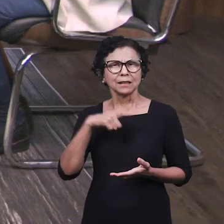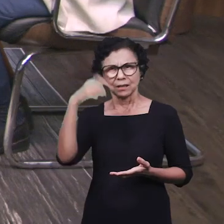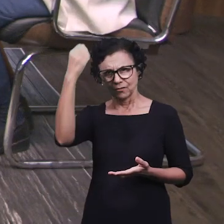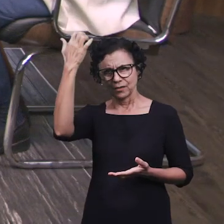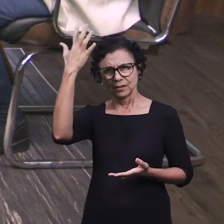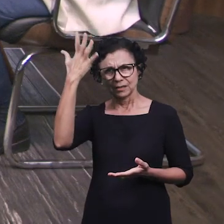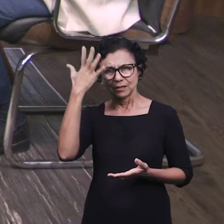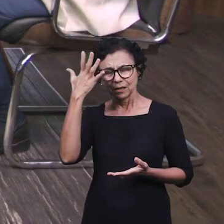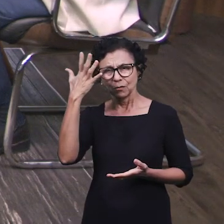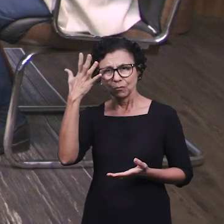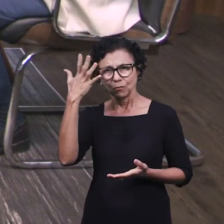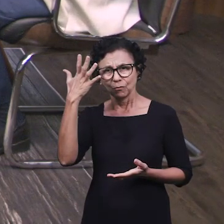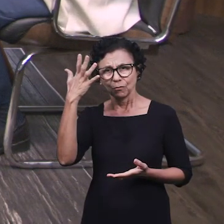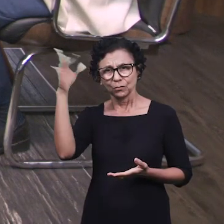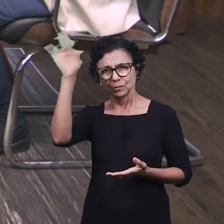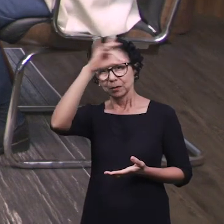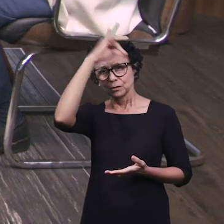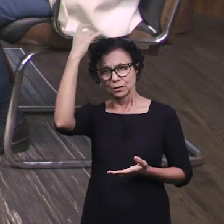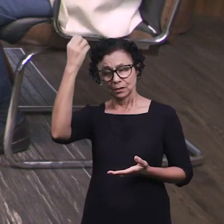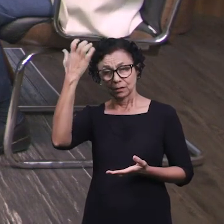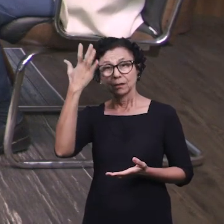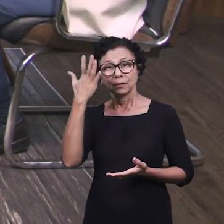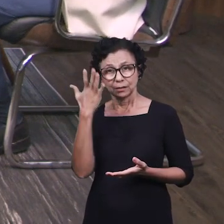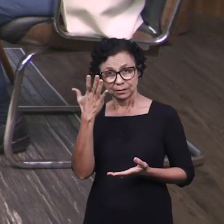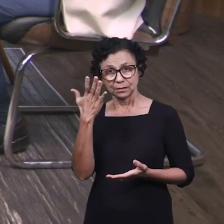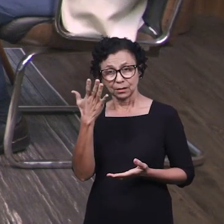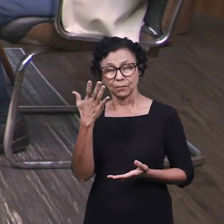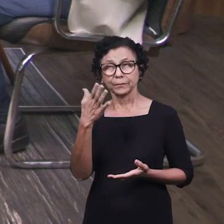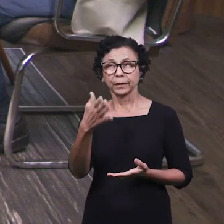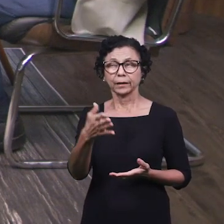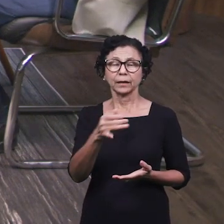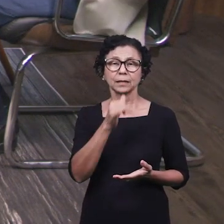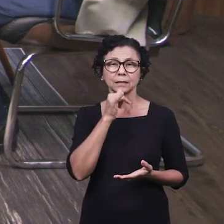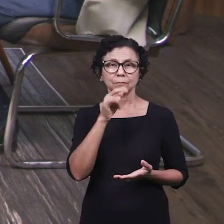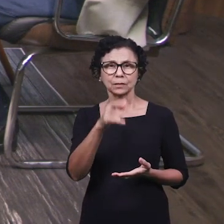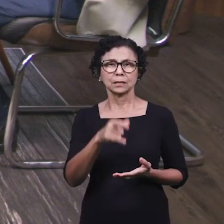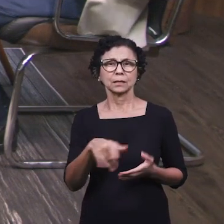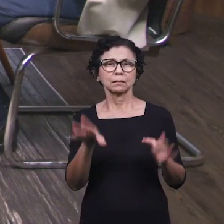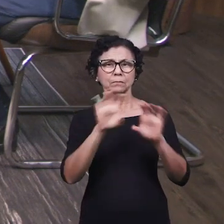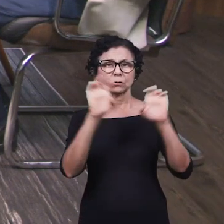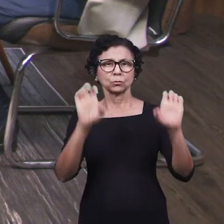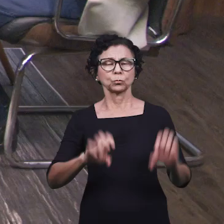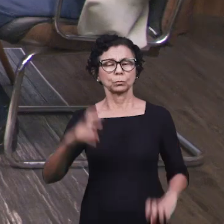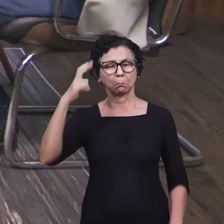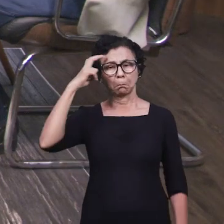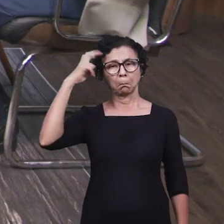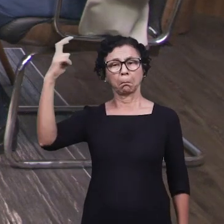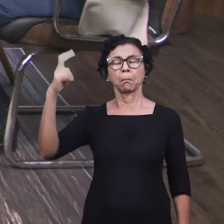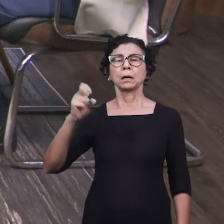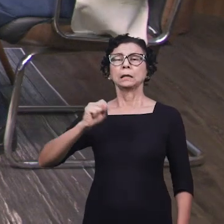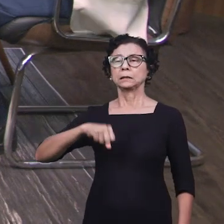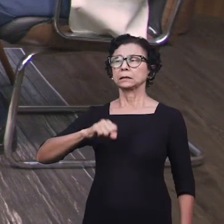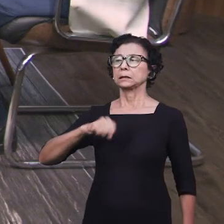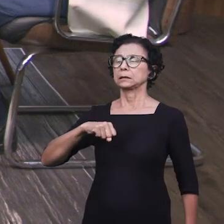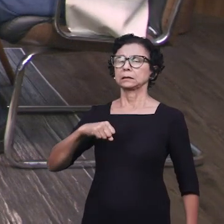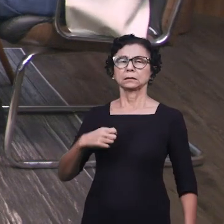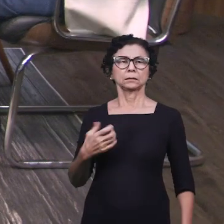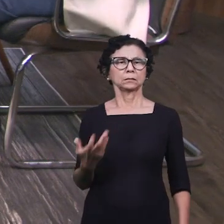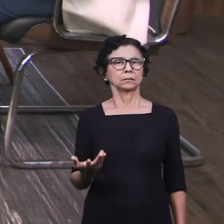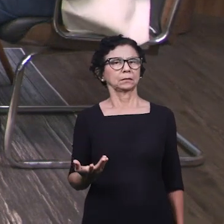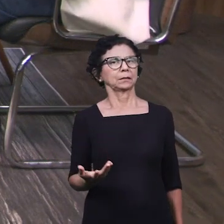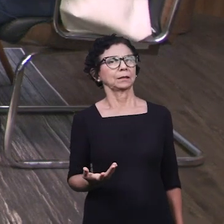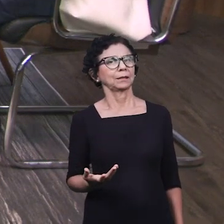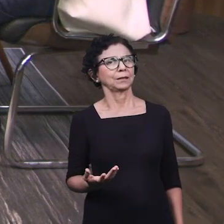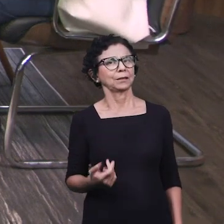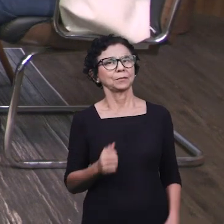dizendo assim, a razão, estrutura. Você tem estrutura, vamos dizer, intelectual? Tem, tá bom. Ocupa lugar? Não ocupa lugar.